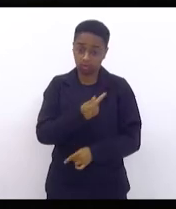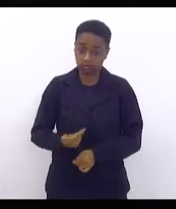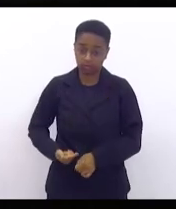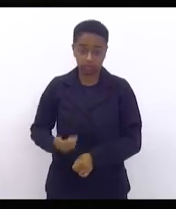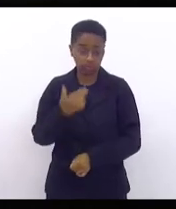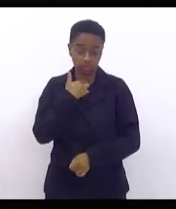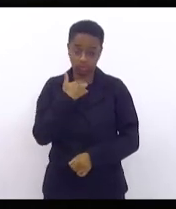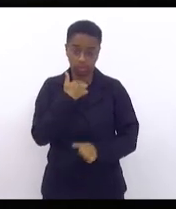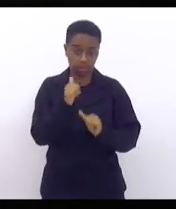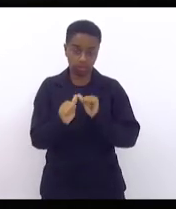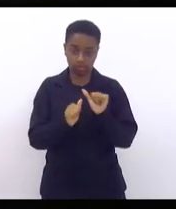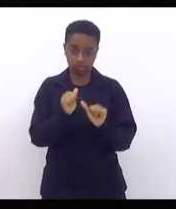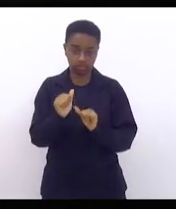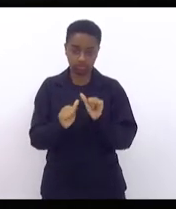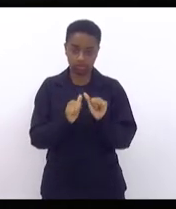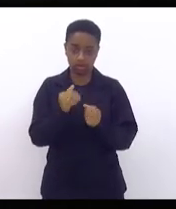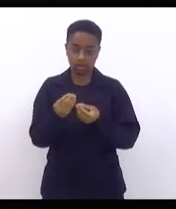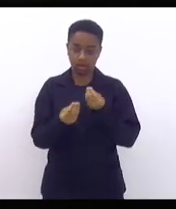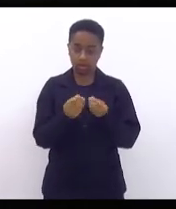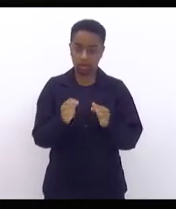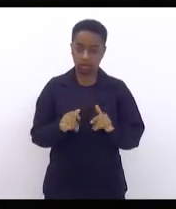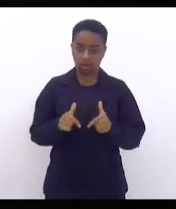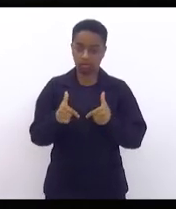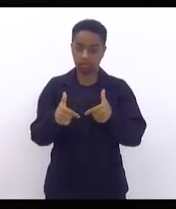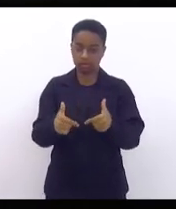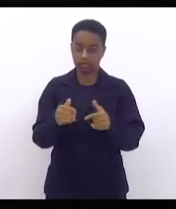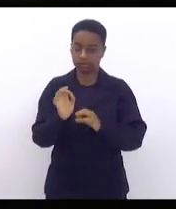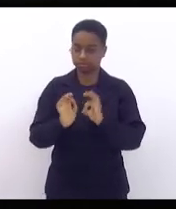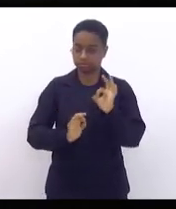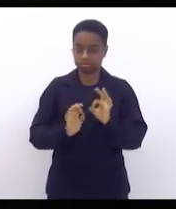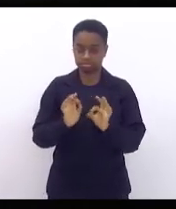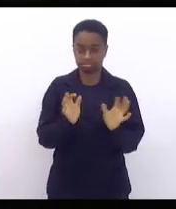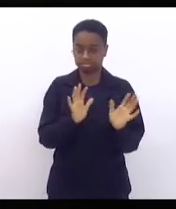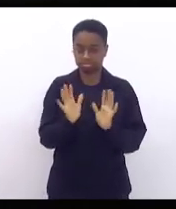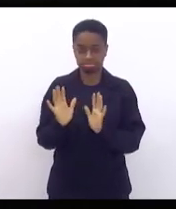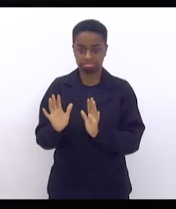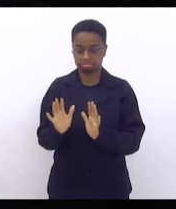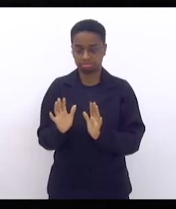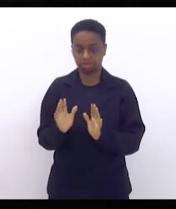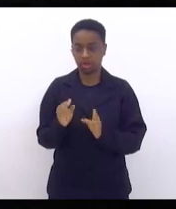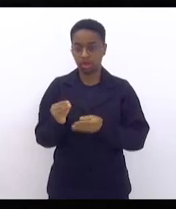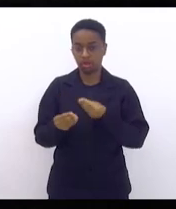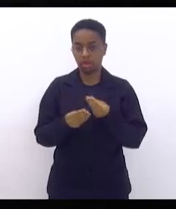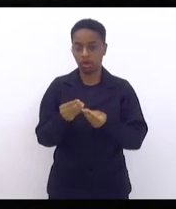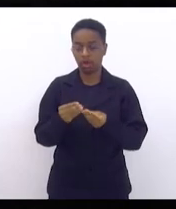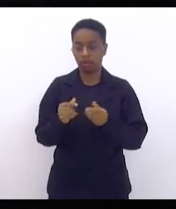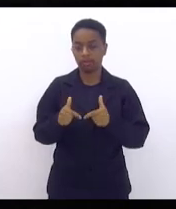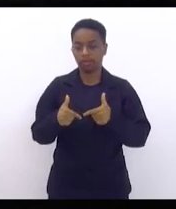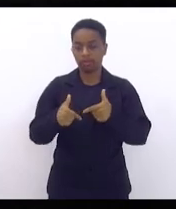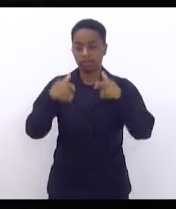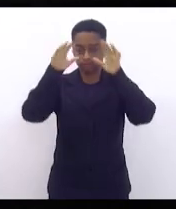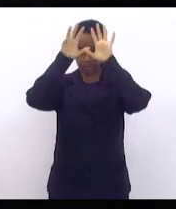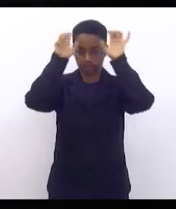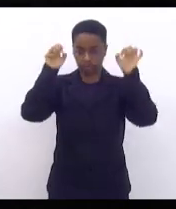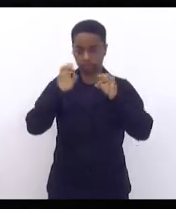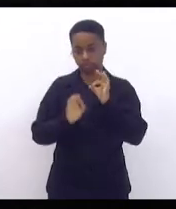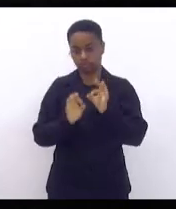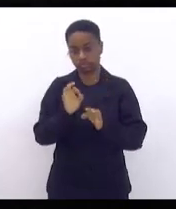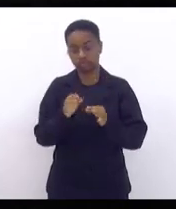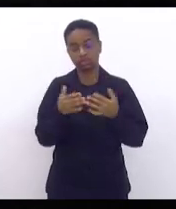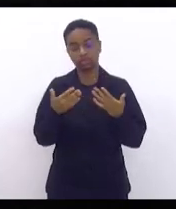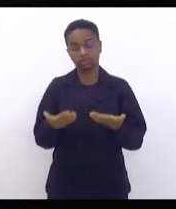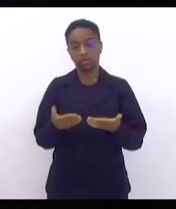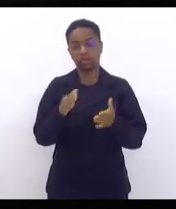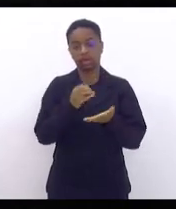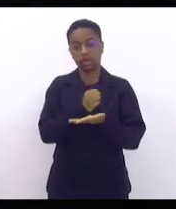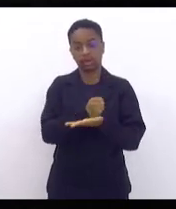Cláudio Castro pode mexer na organização dos serviços do tribunal de justiça e esses